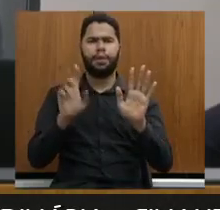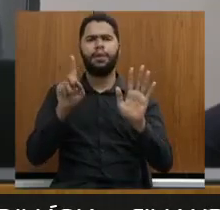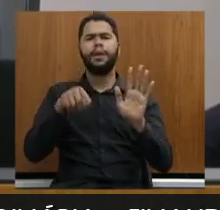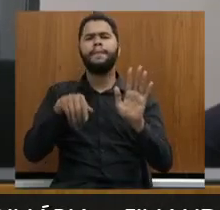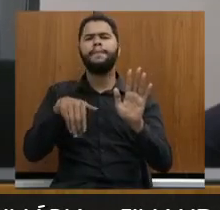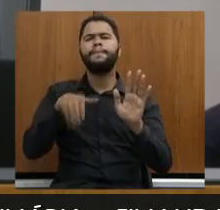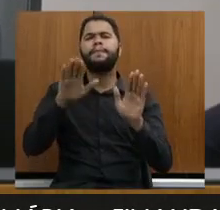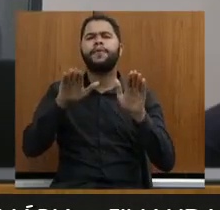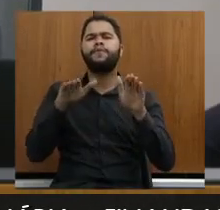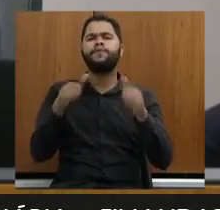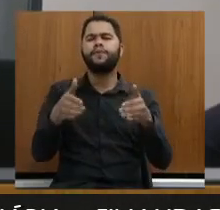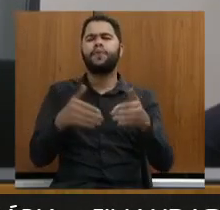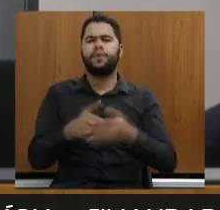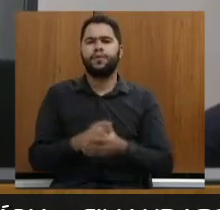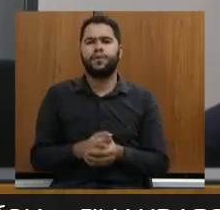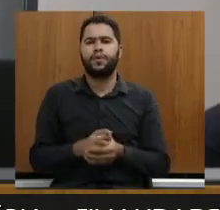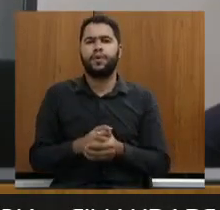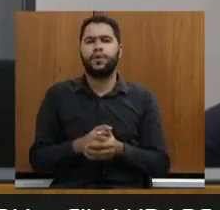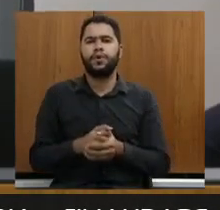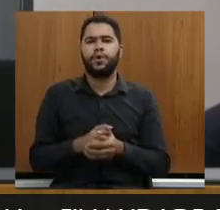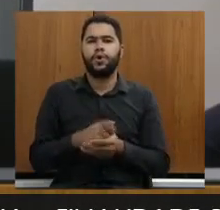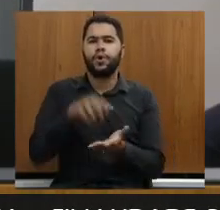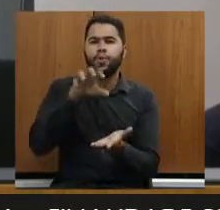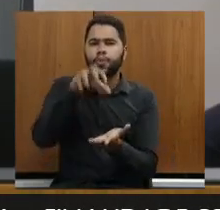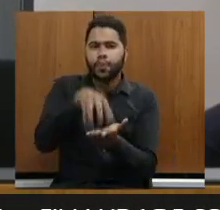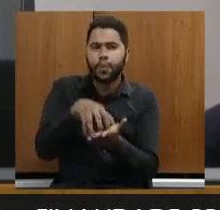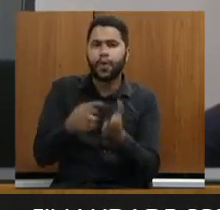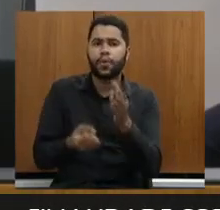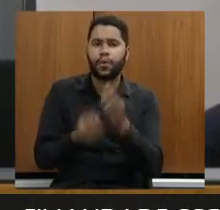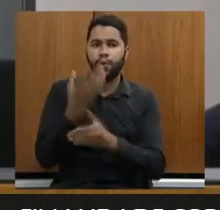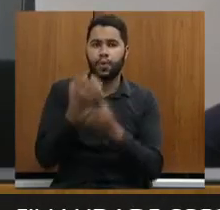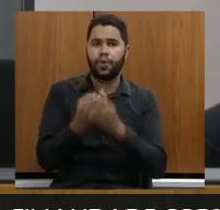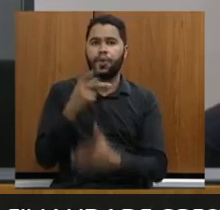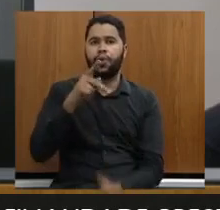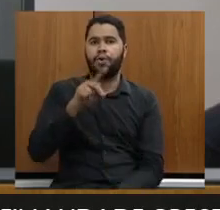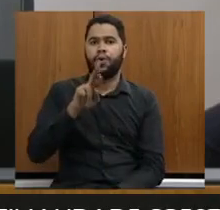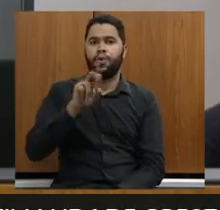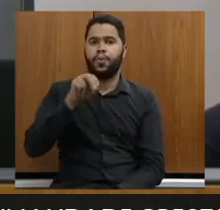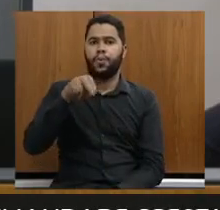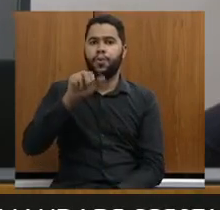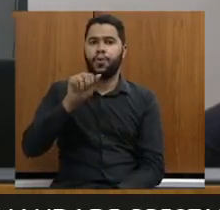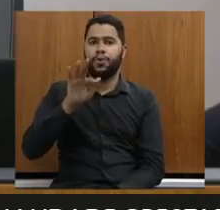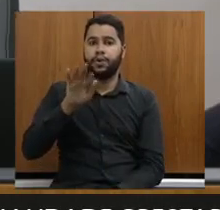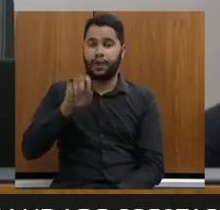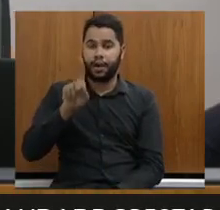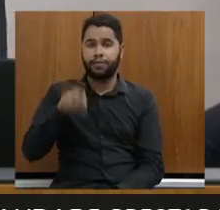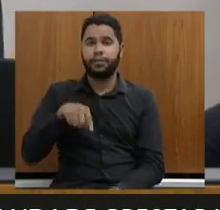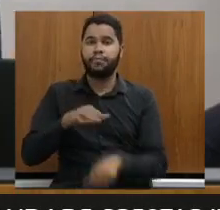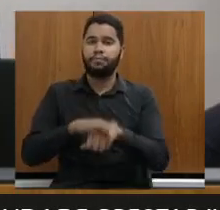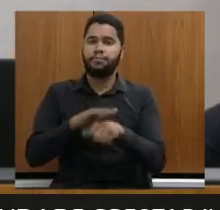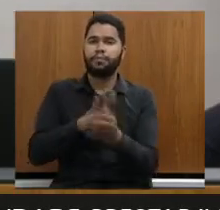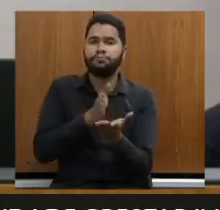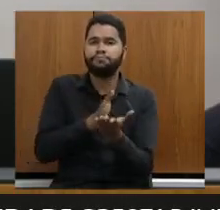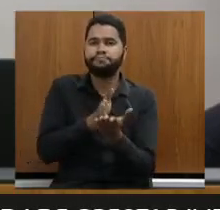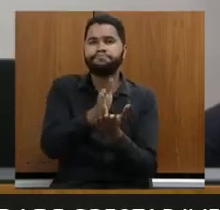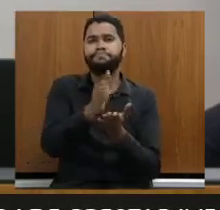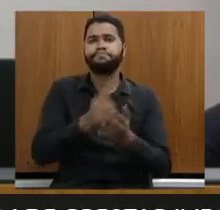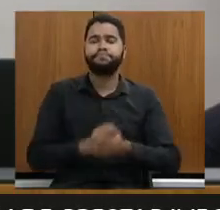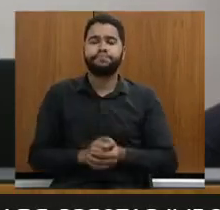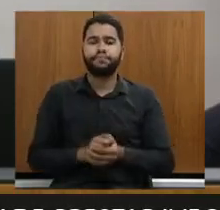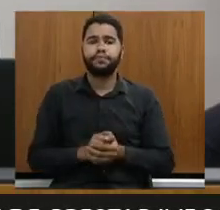é não trabalha com o setor produtivo tenho Pronaf que faz essa essa esse alinhamento